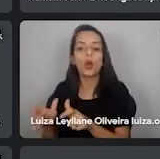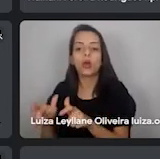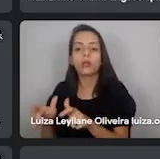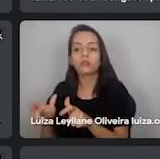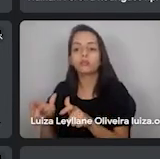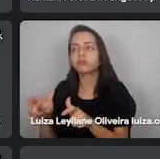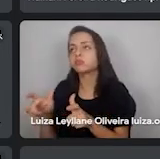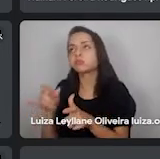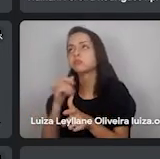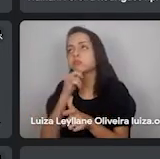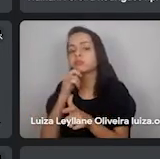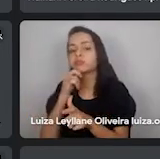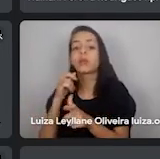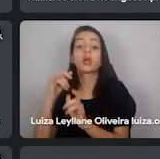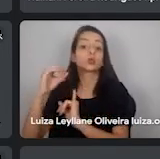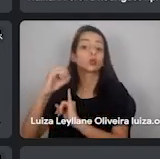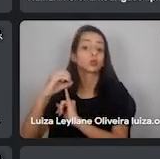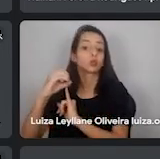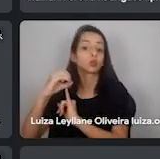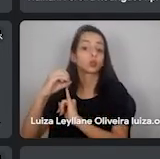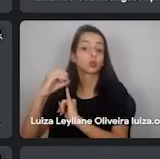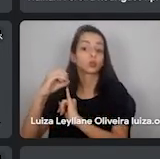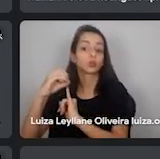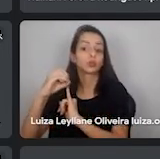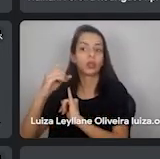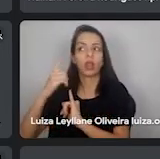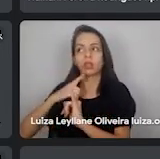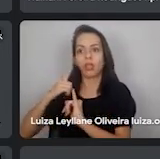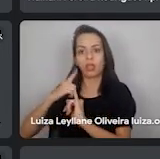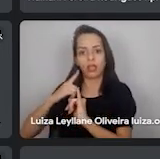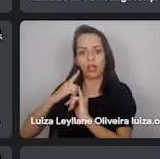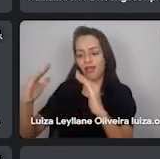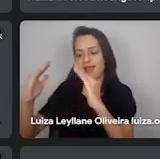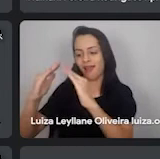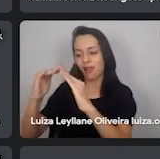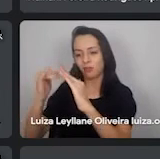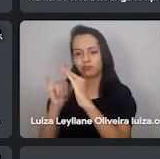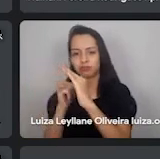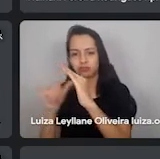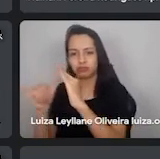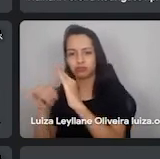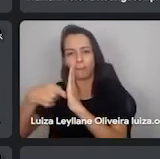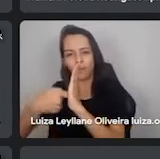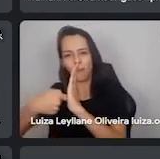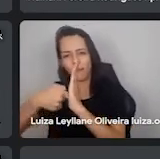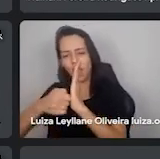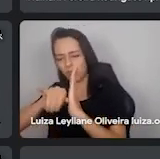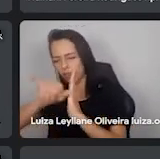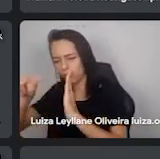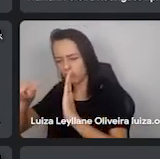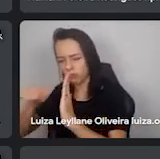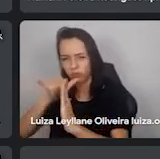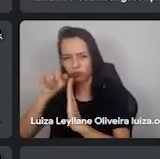do Instituto. Você tem noção, ó, eu vi ali, tem um ponto ali, ó, um ponto quente.